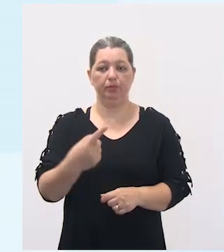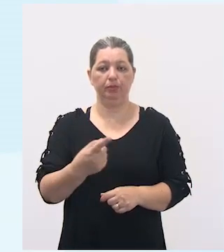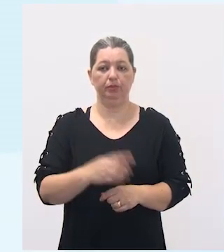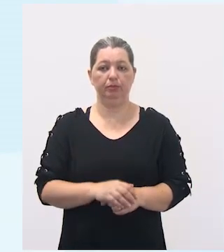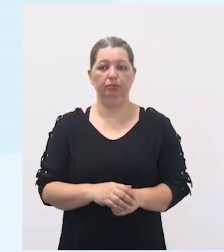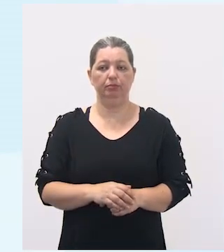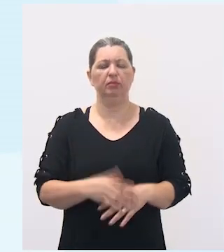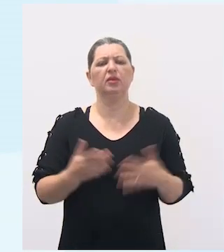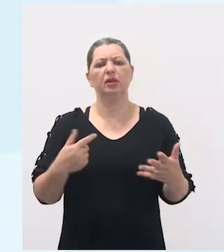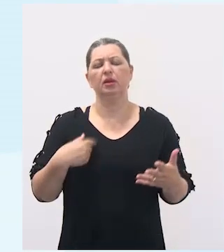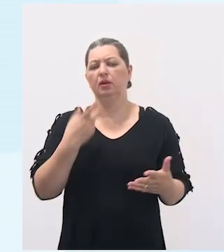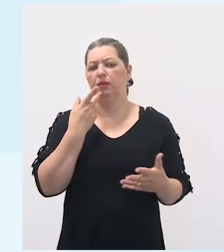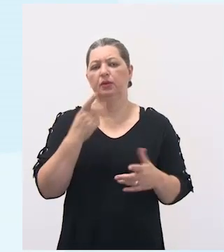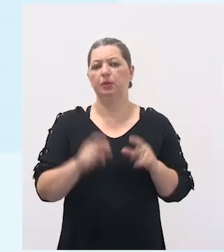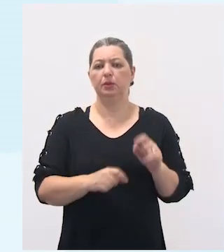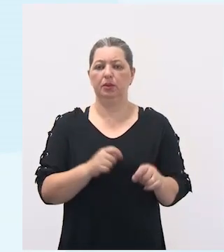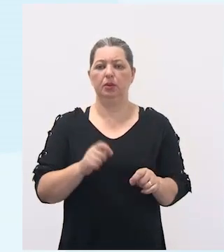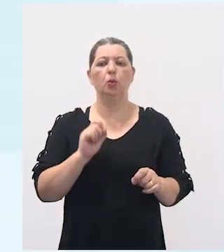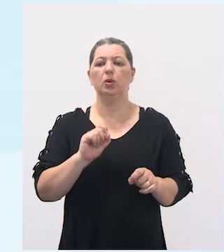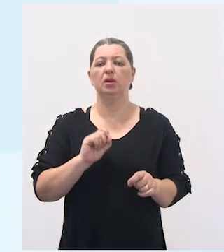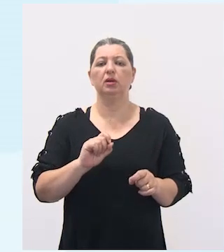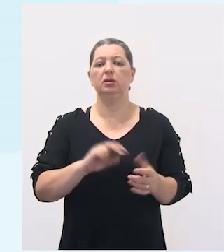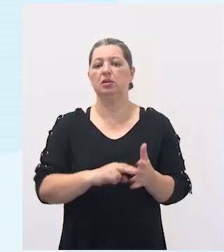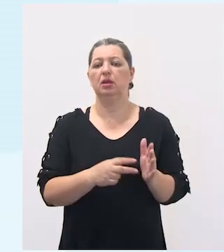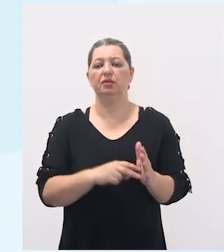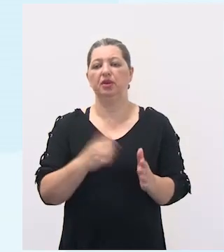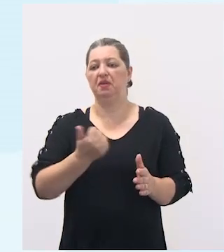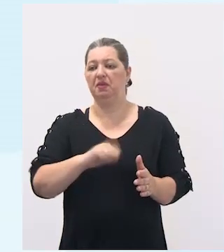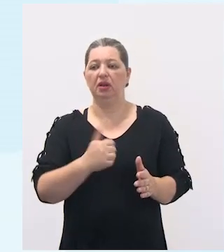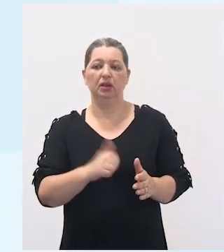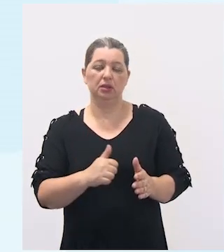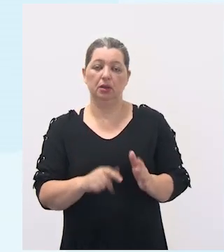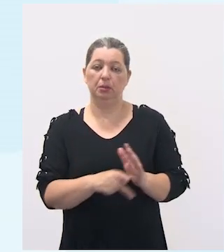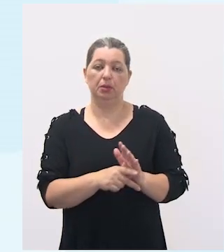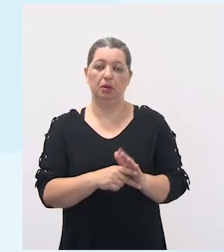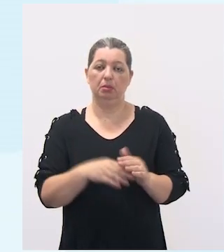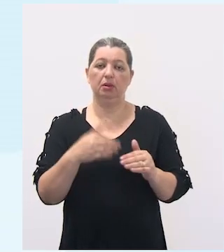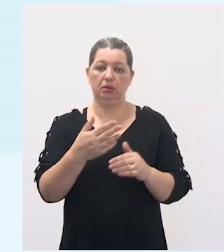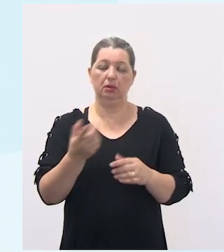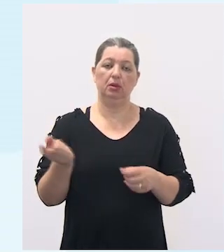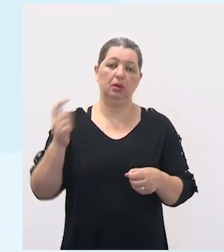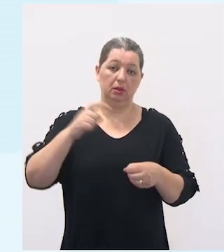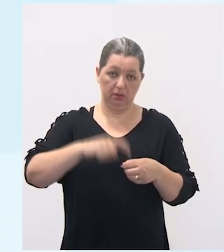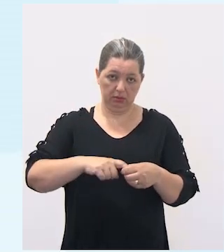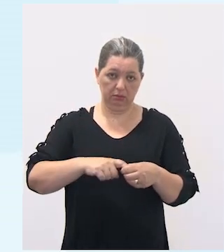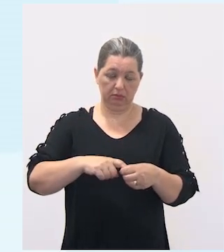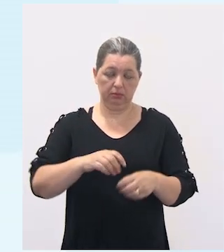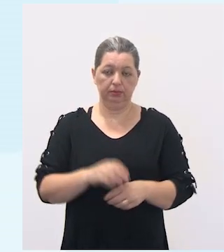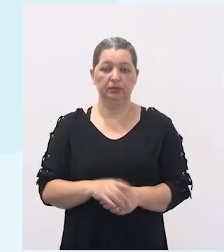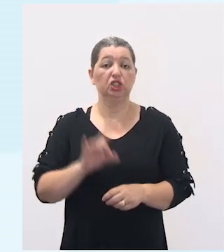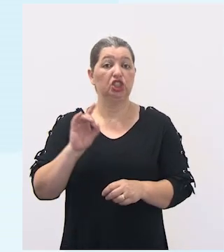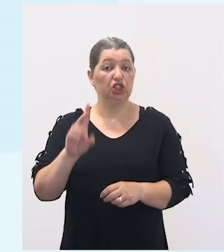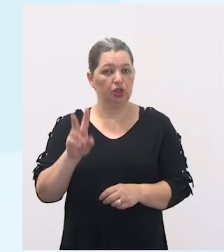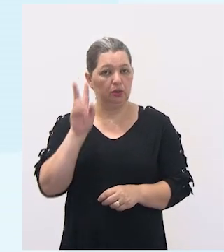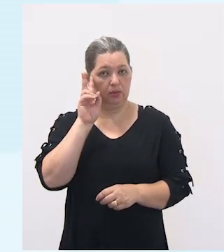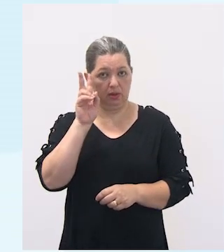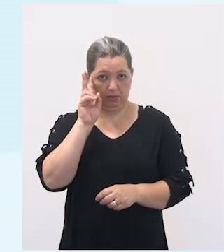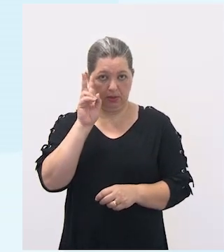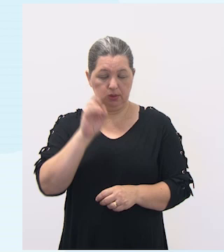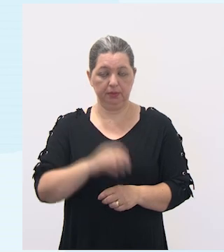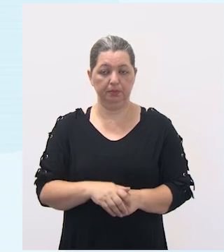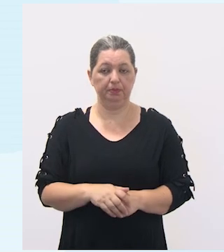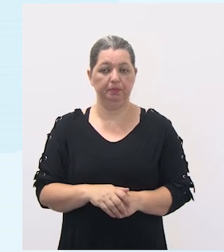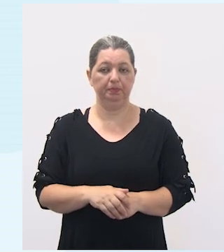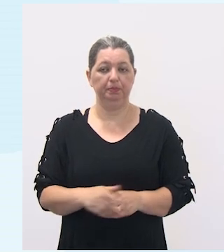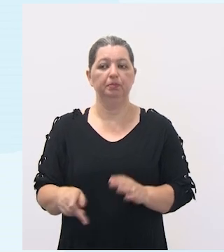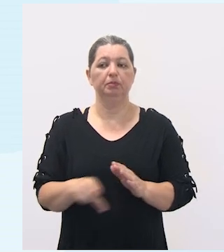Então, vamos falar um pouquinho o que é a avaliação externa. Nós estamos retomando, só para relembrar, a